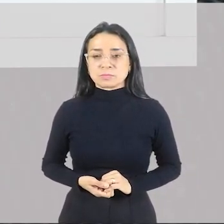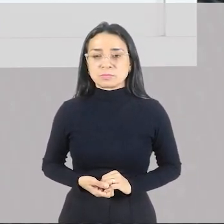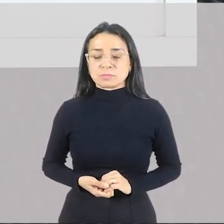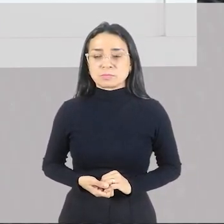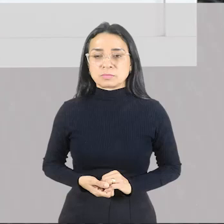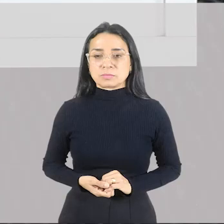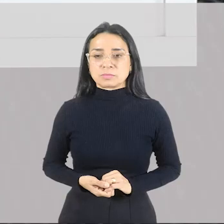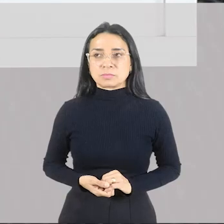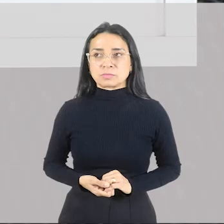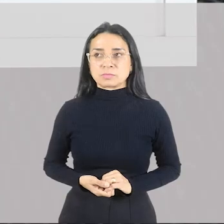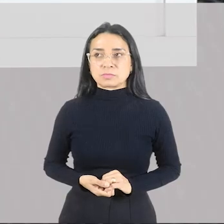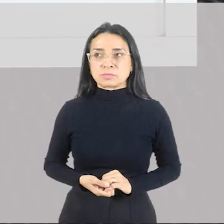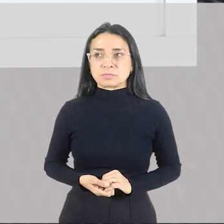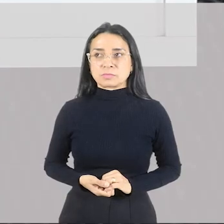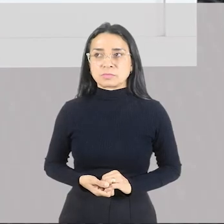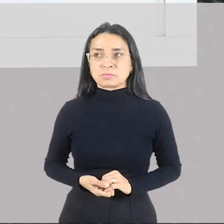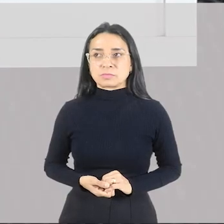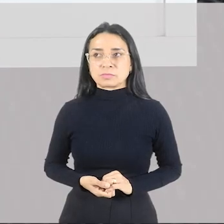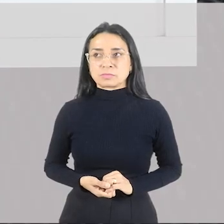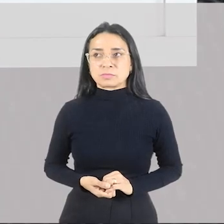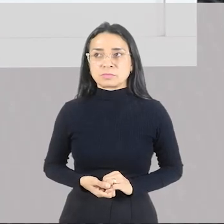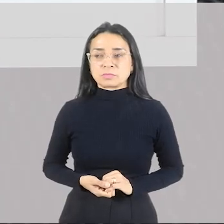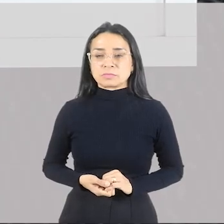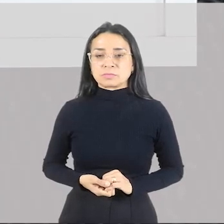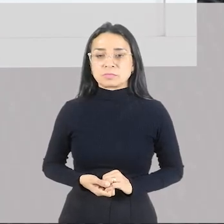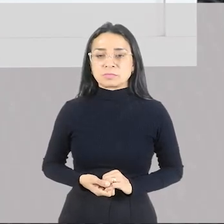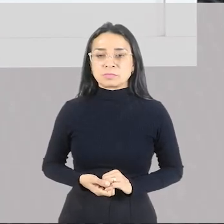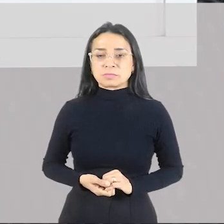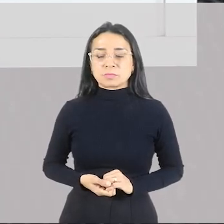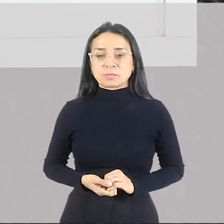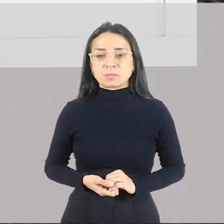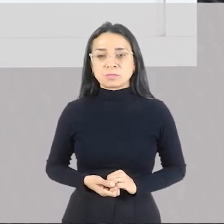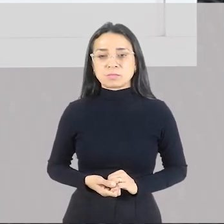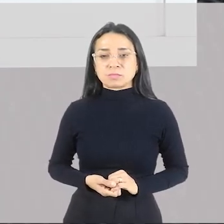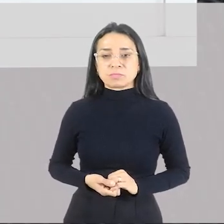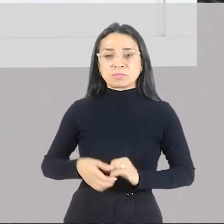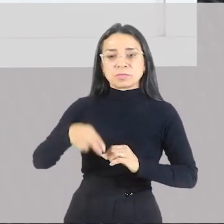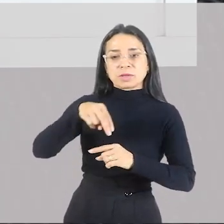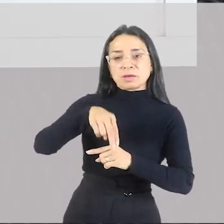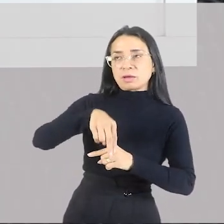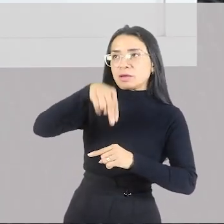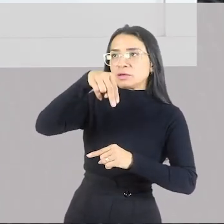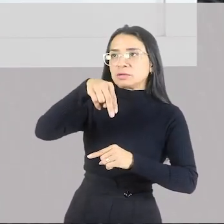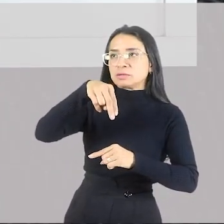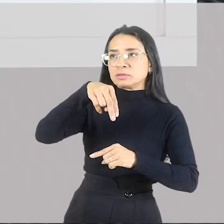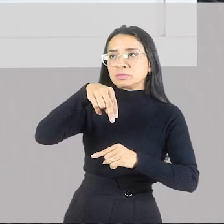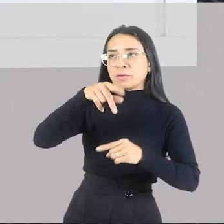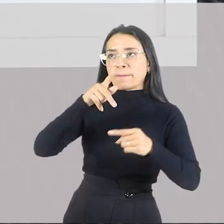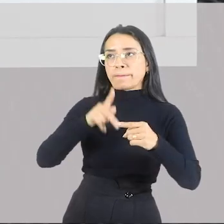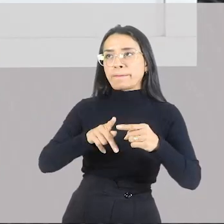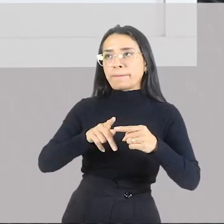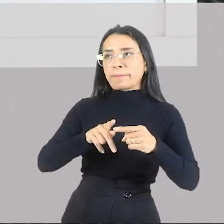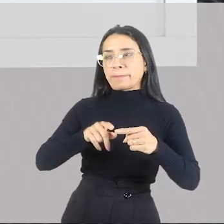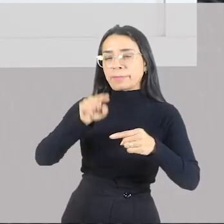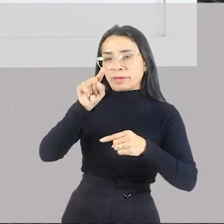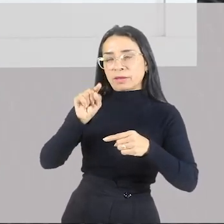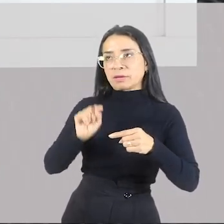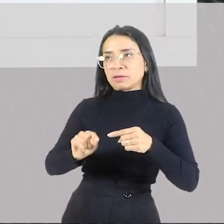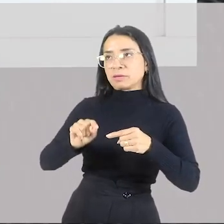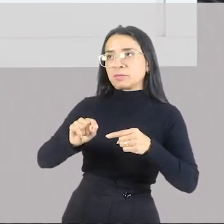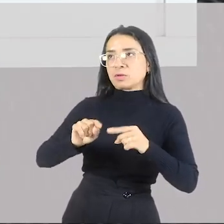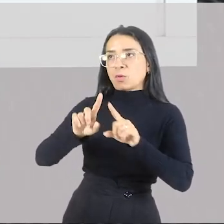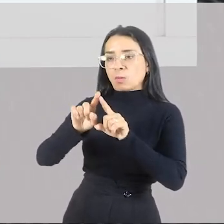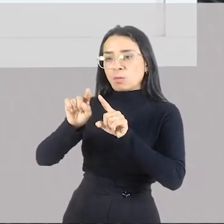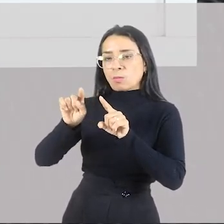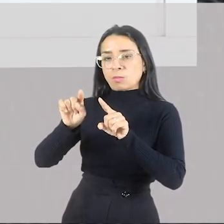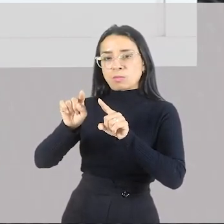multiplicado por N menos P fatorial. Então, essa conta aqui resulta em quantas